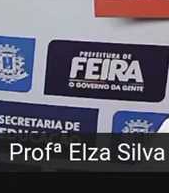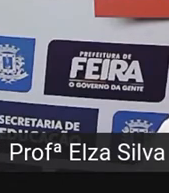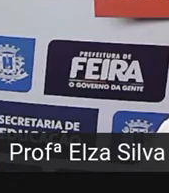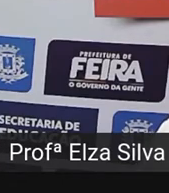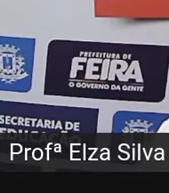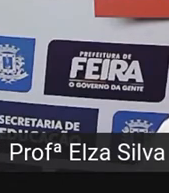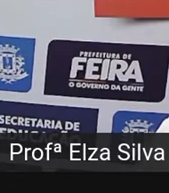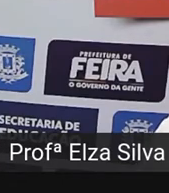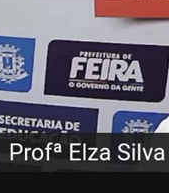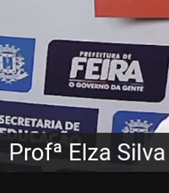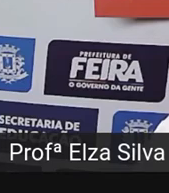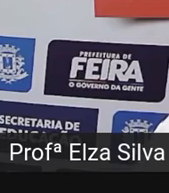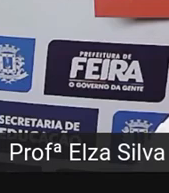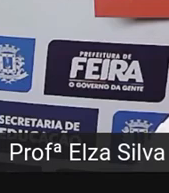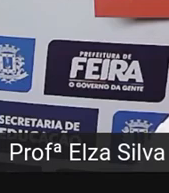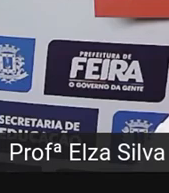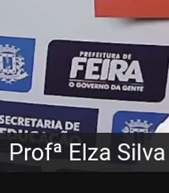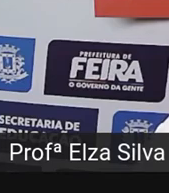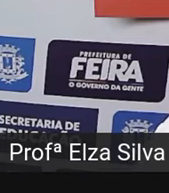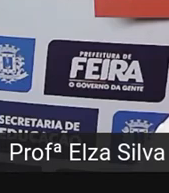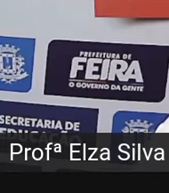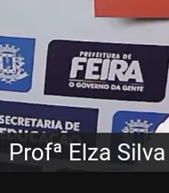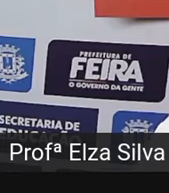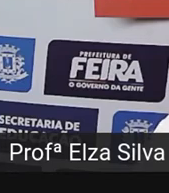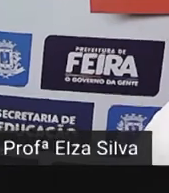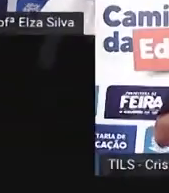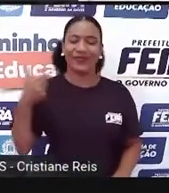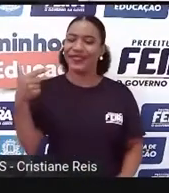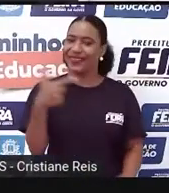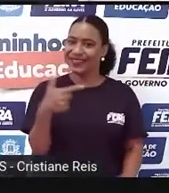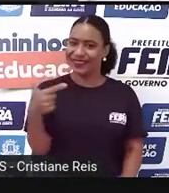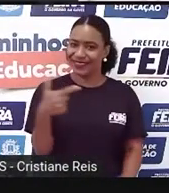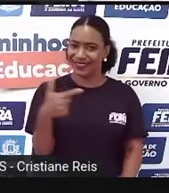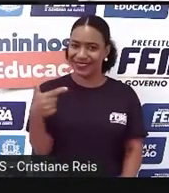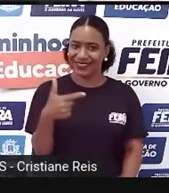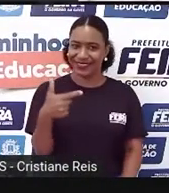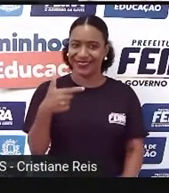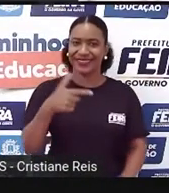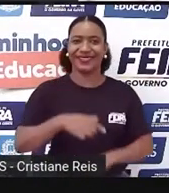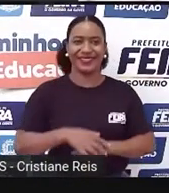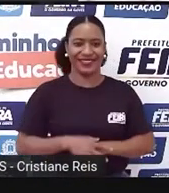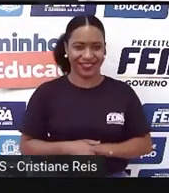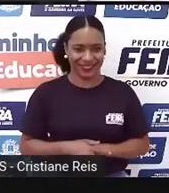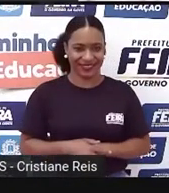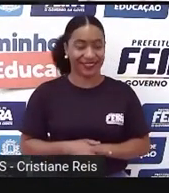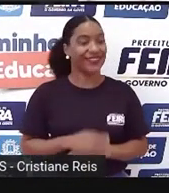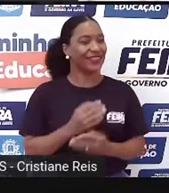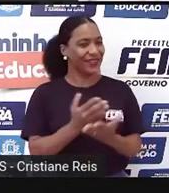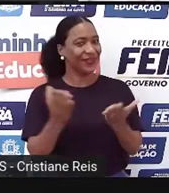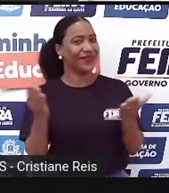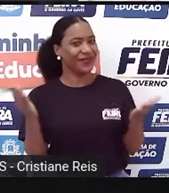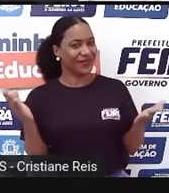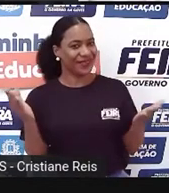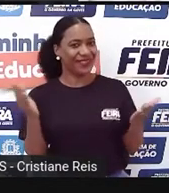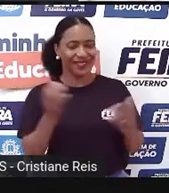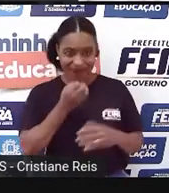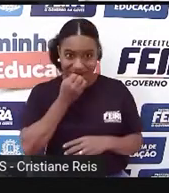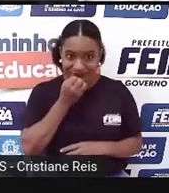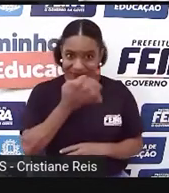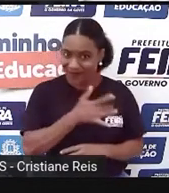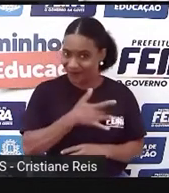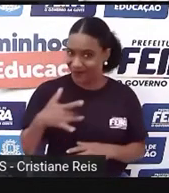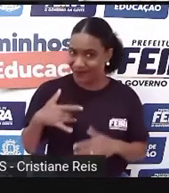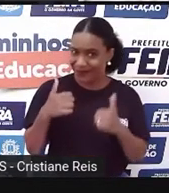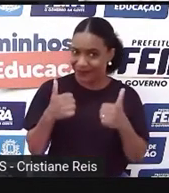aula de inglês número 22. How are you? Como vocês estão? I hope you're